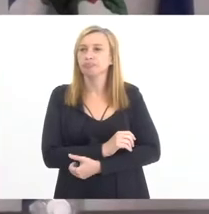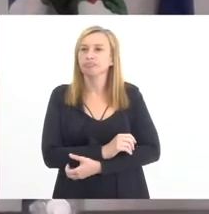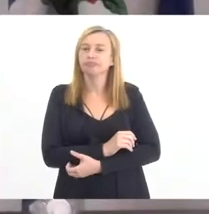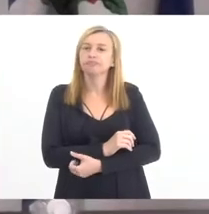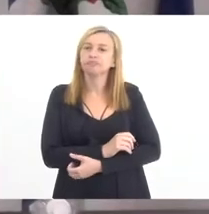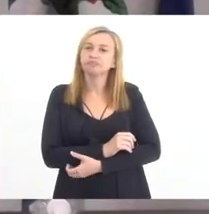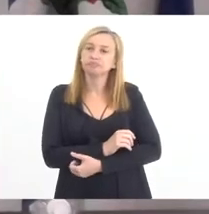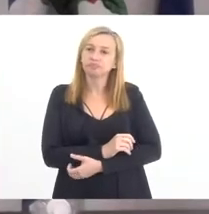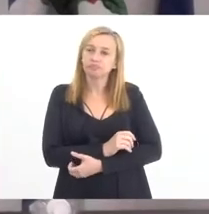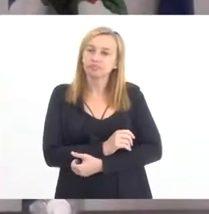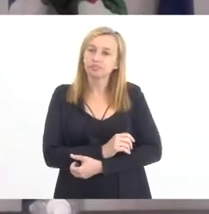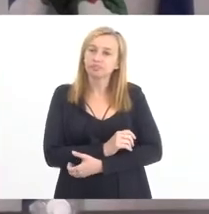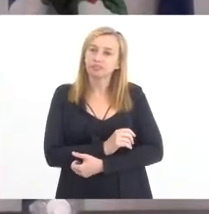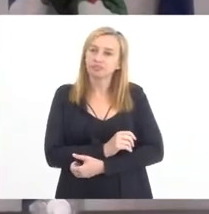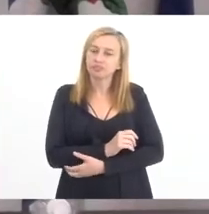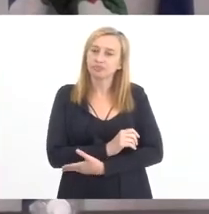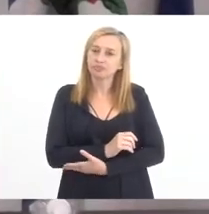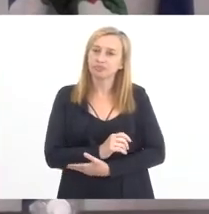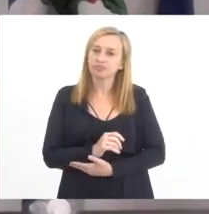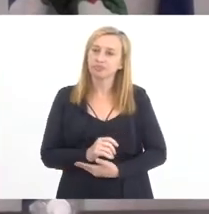Porque